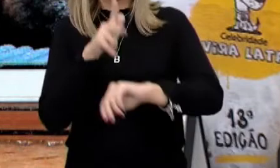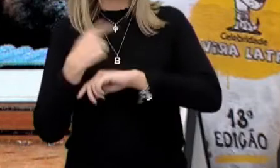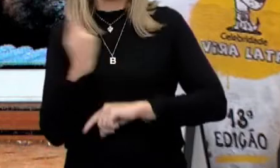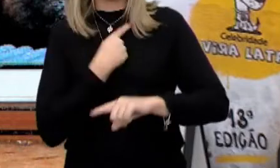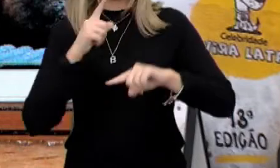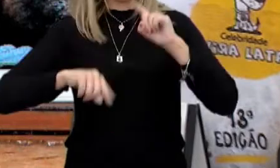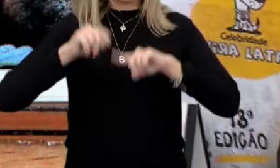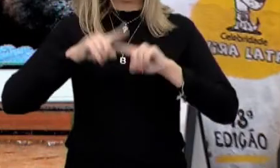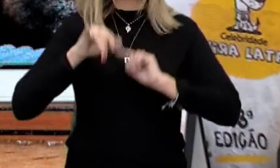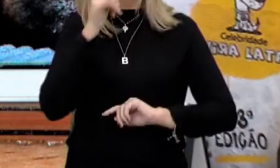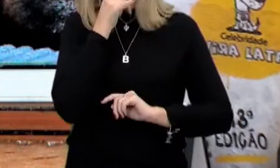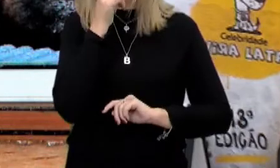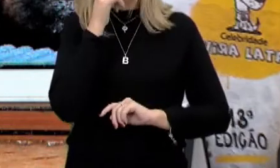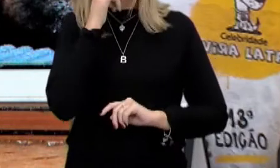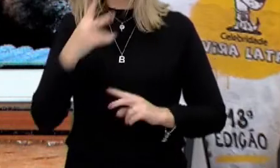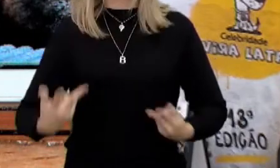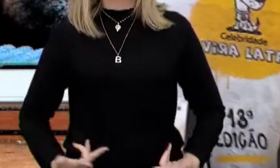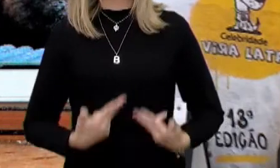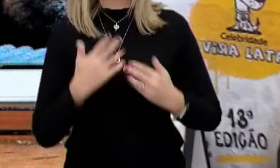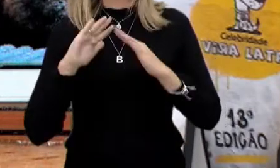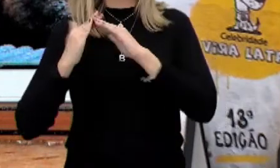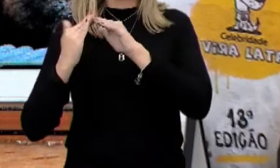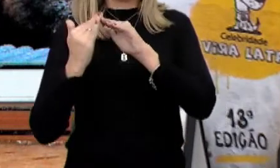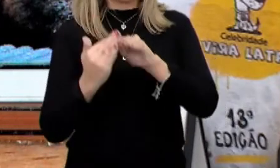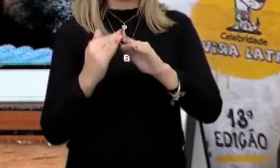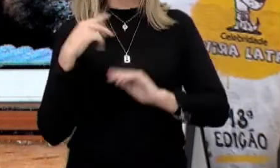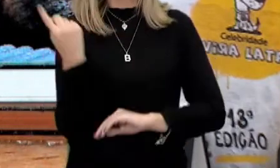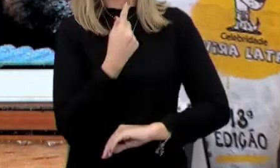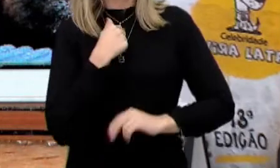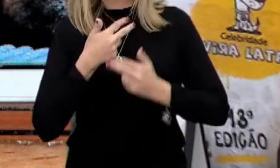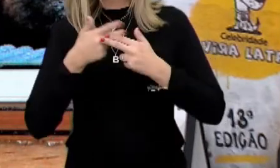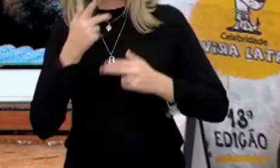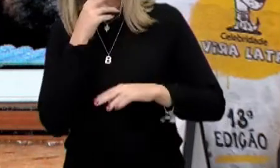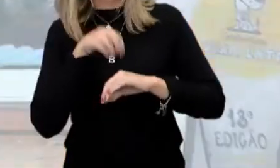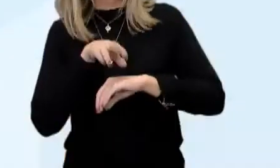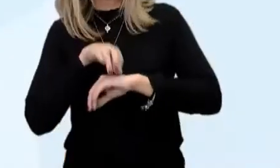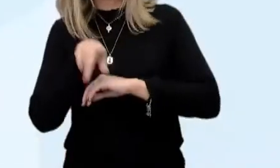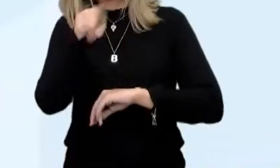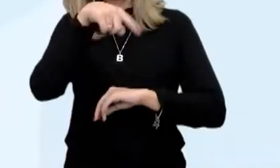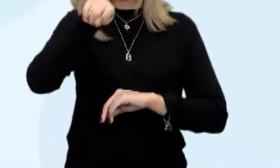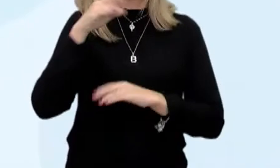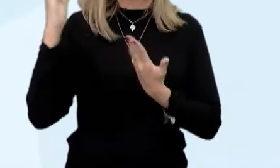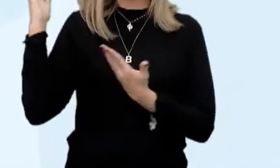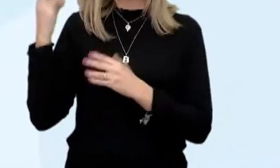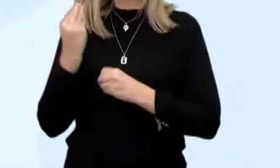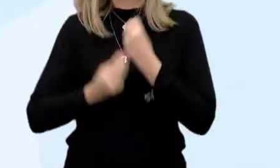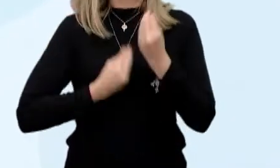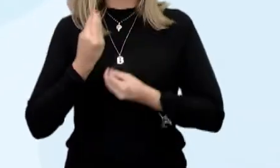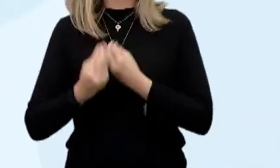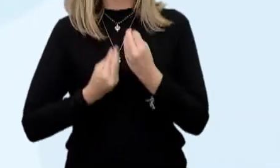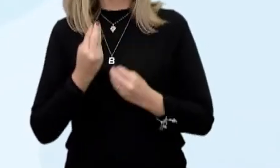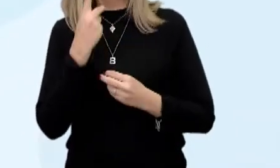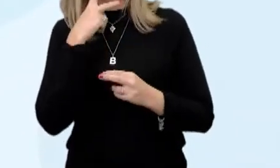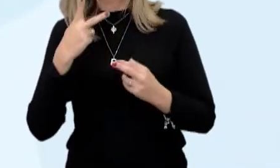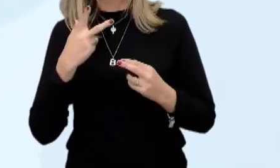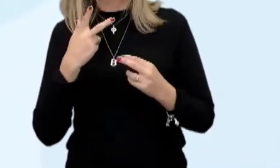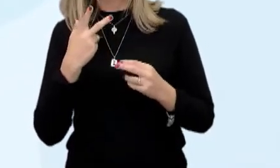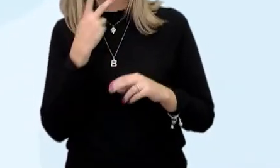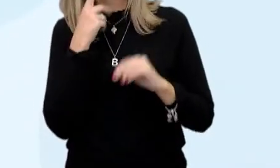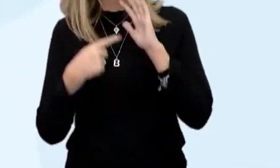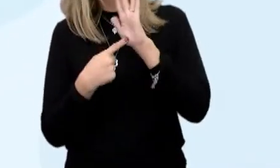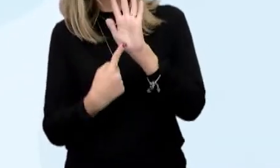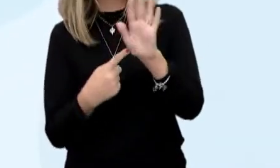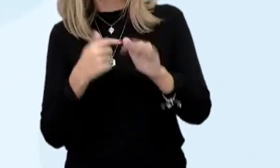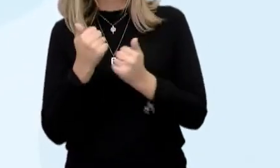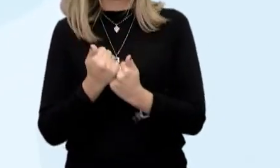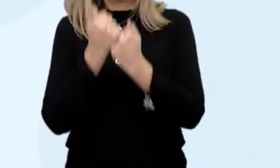material, por exemplo, a castração na favela do Sapo, que ele fica indicado aí para vocês, como uma consulta aí no material de vocês de apoio,